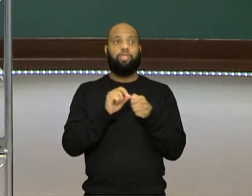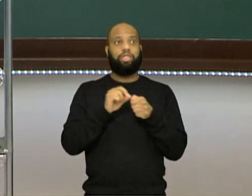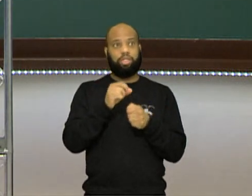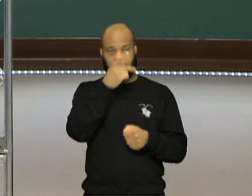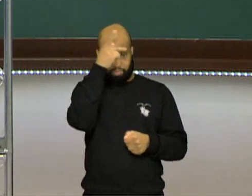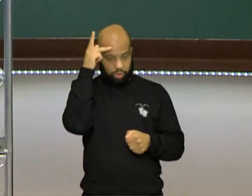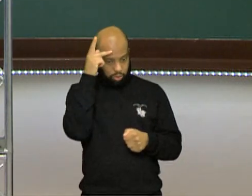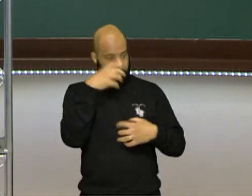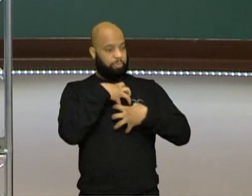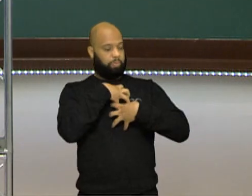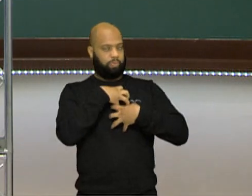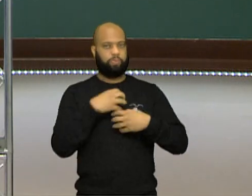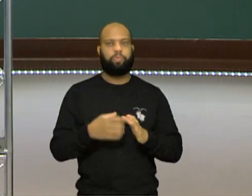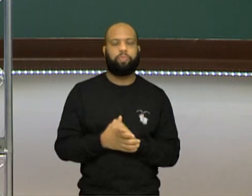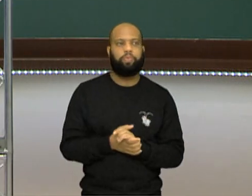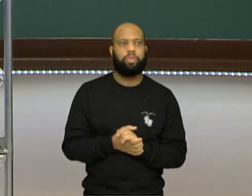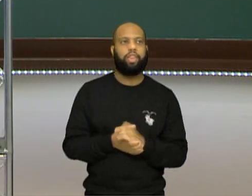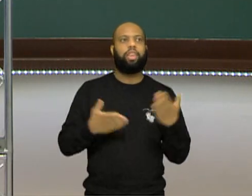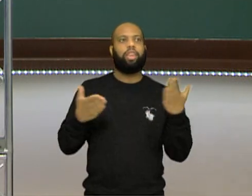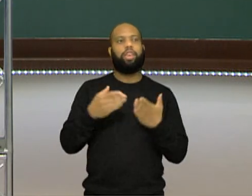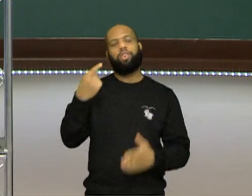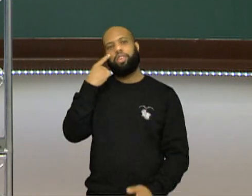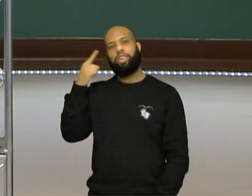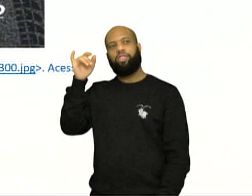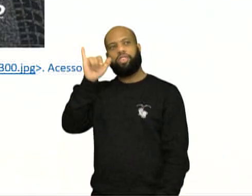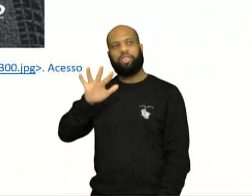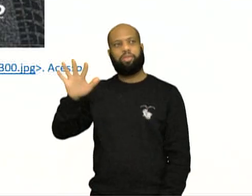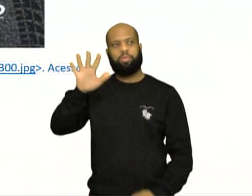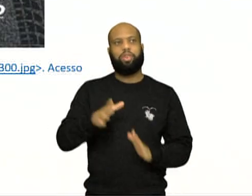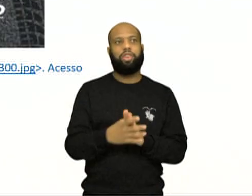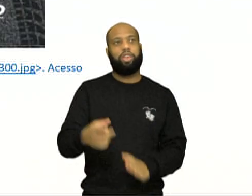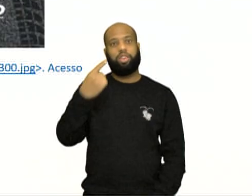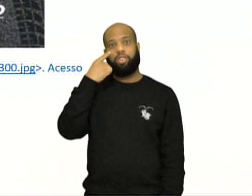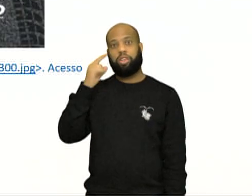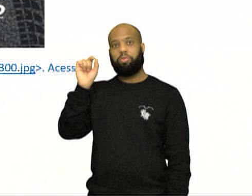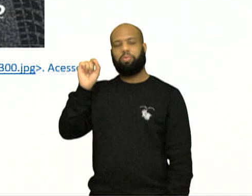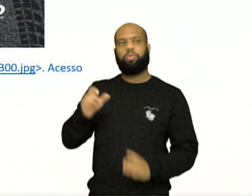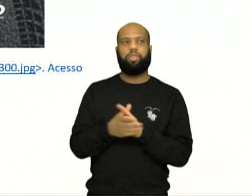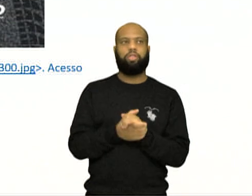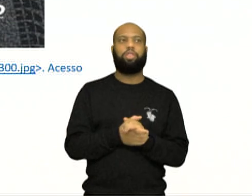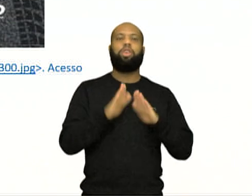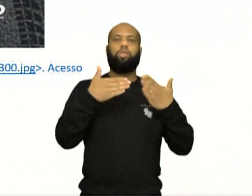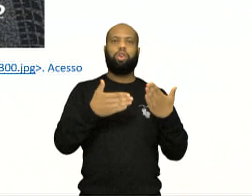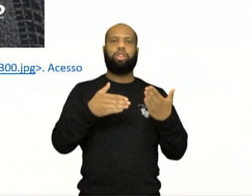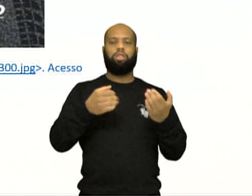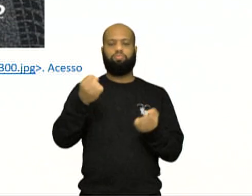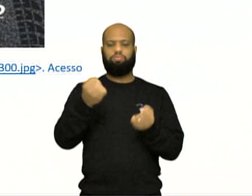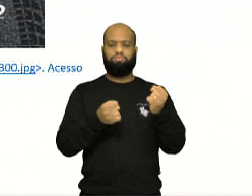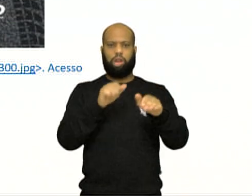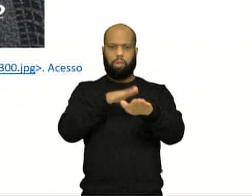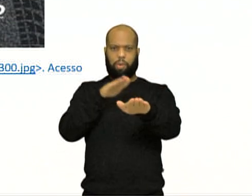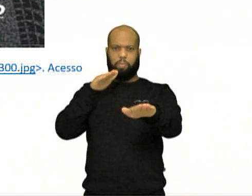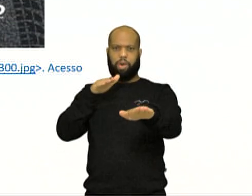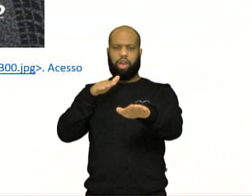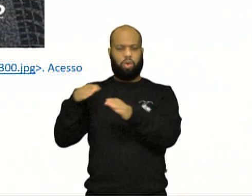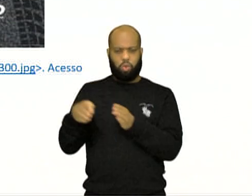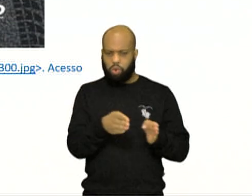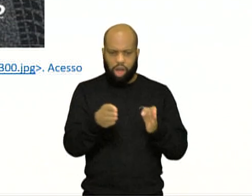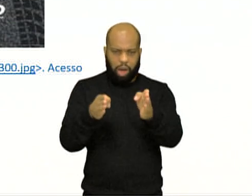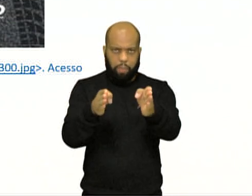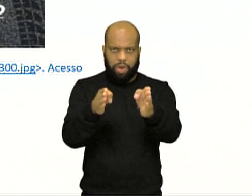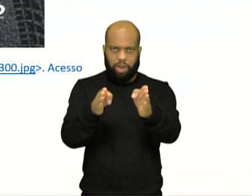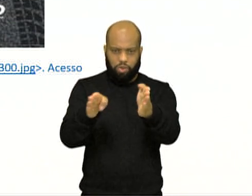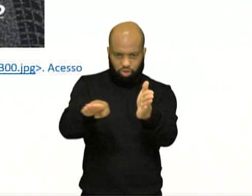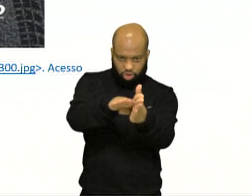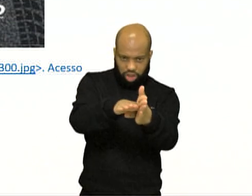então, agora sim para a imagem, né? Vejam lá, no trânsito, o sentido é a vida.